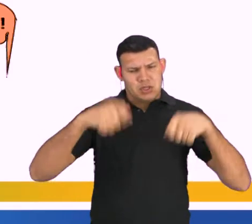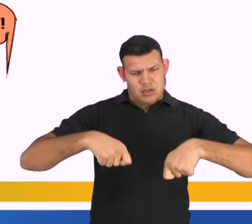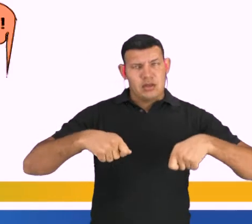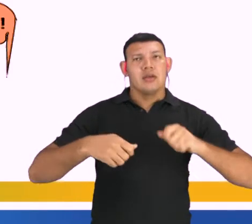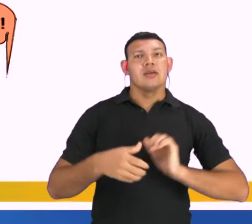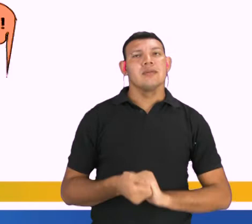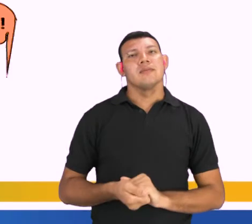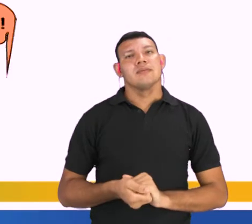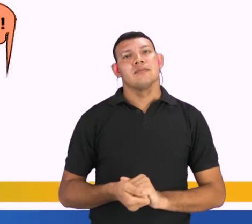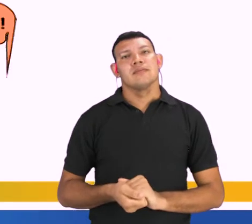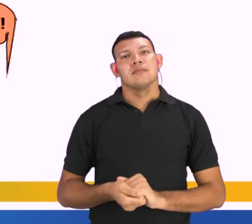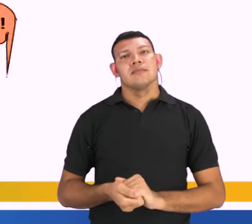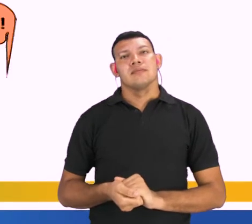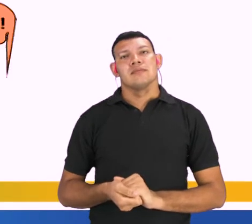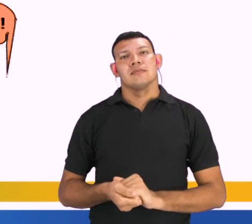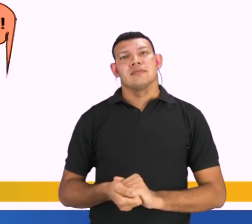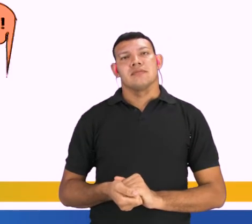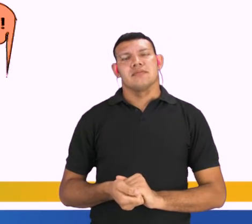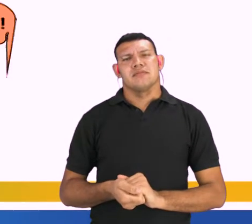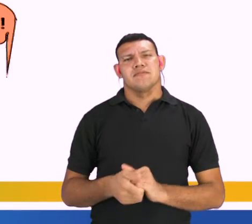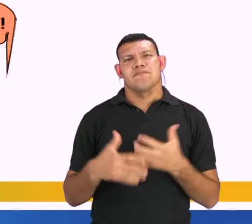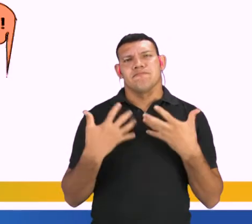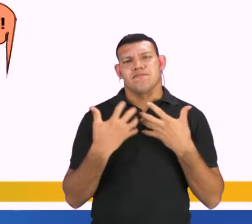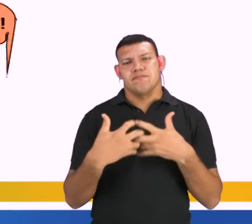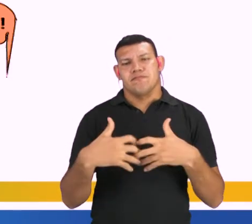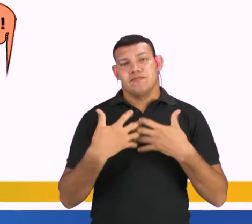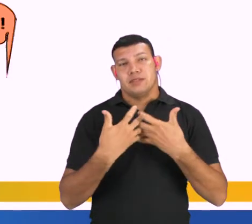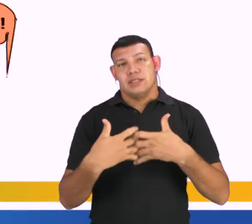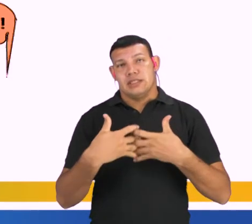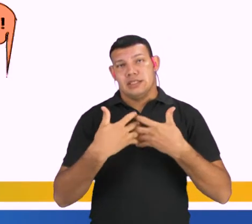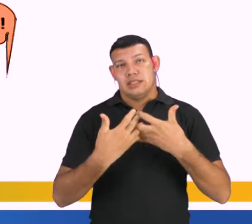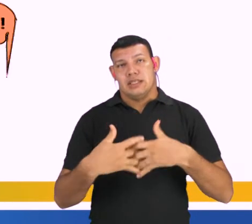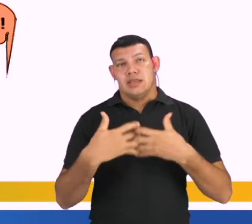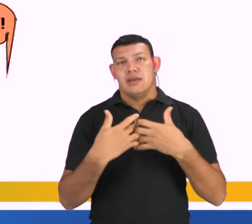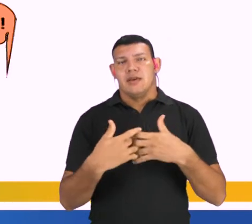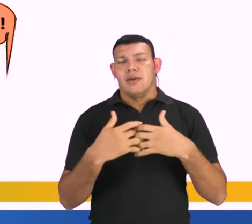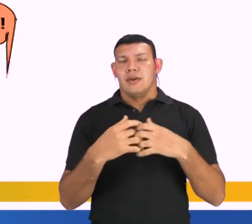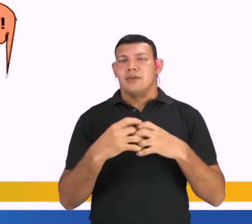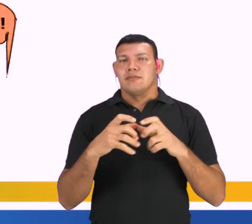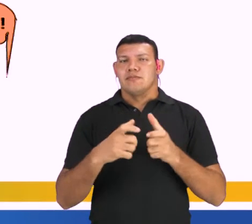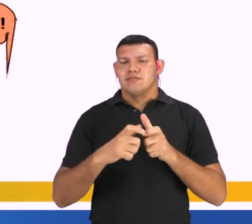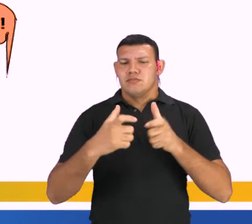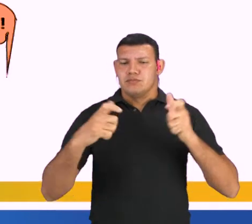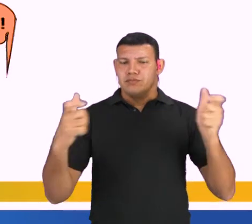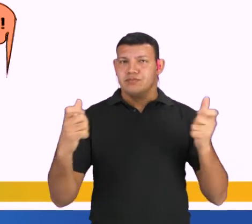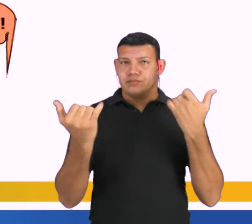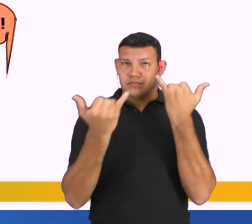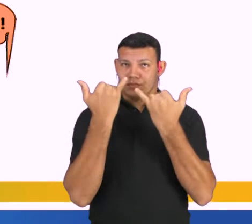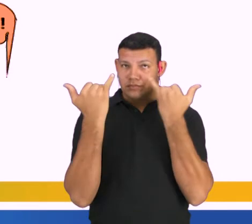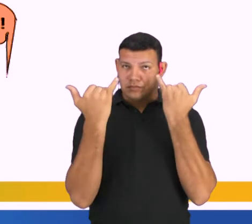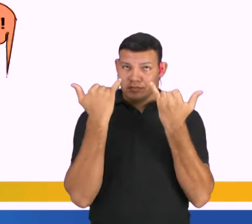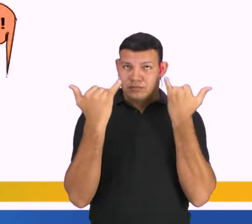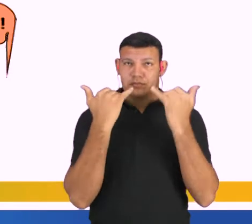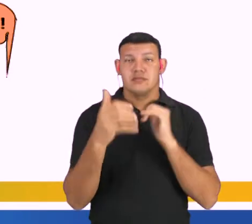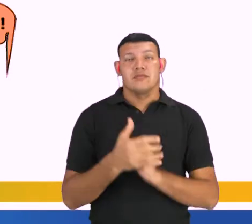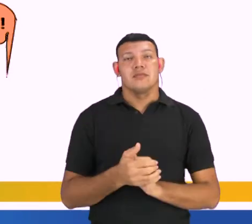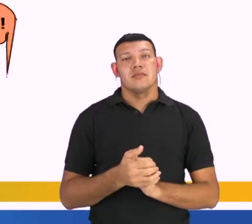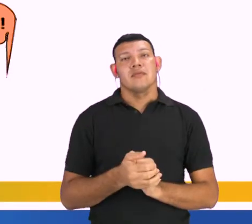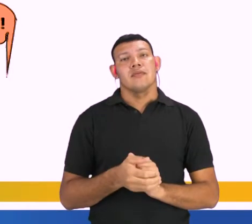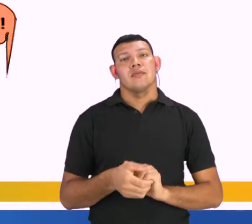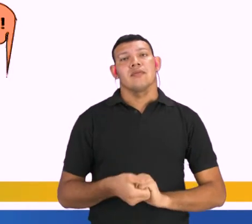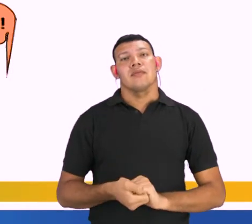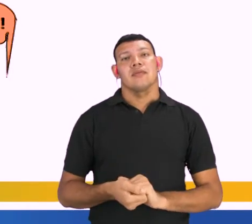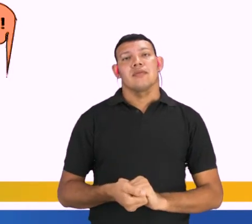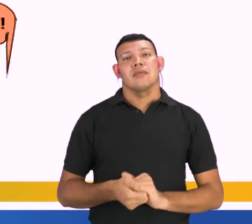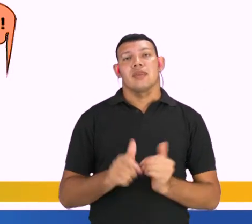mais, não diria complexa, mas ela pode trazer uma maior quantidade de informações numa